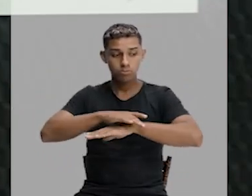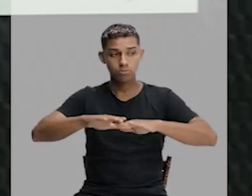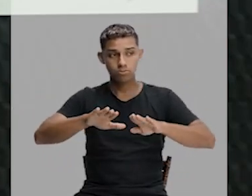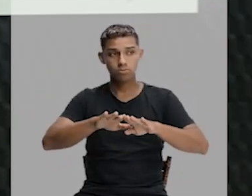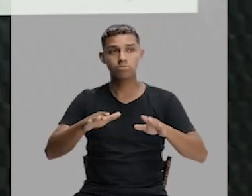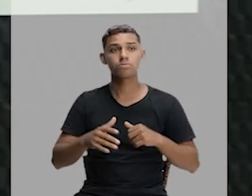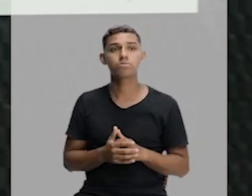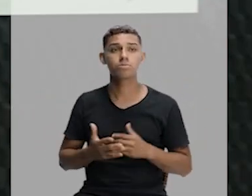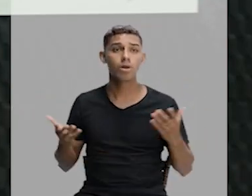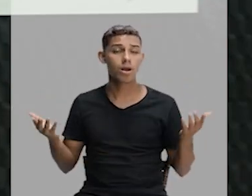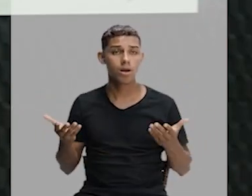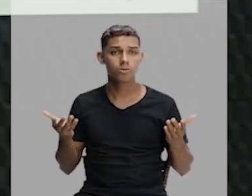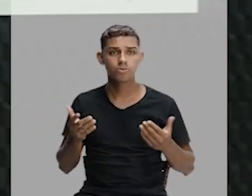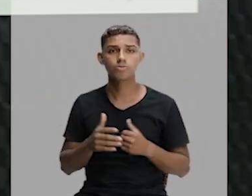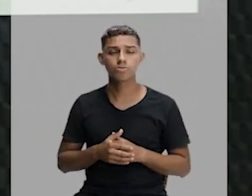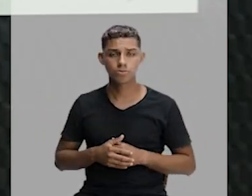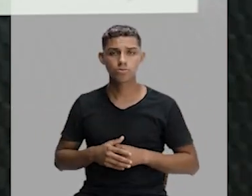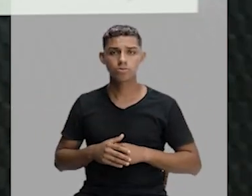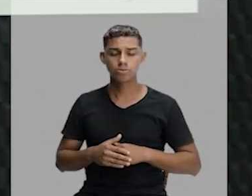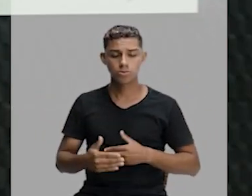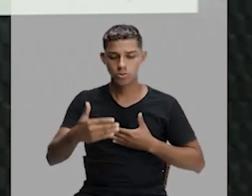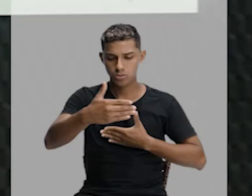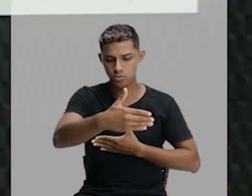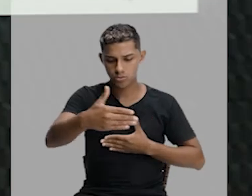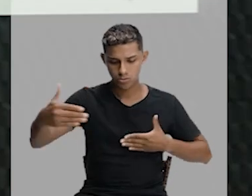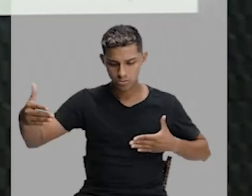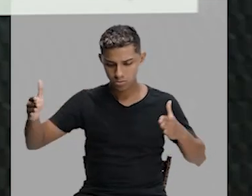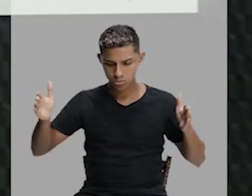Você pegou e desmanchou toda